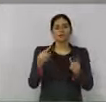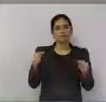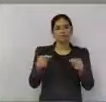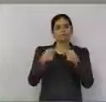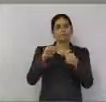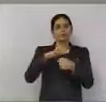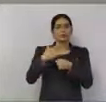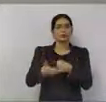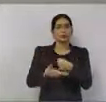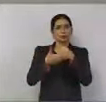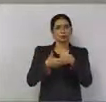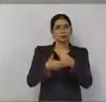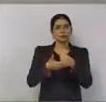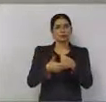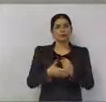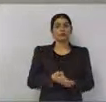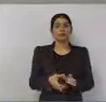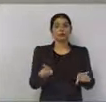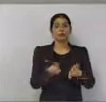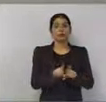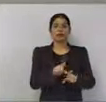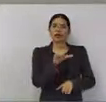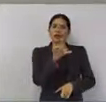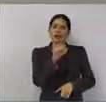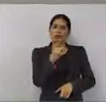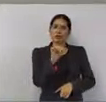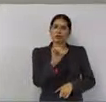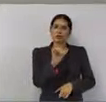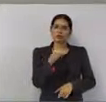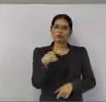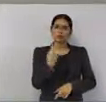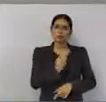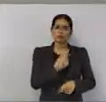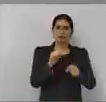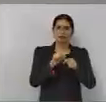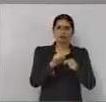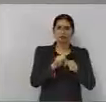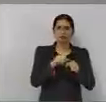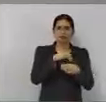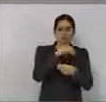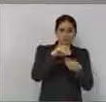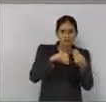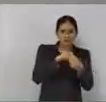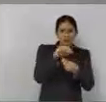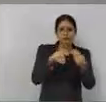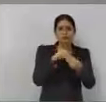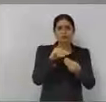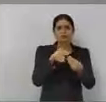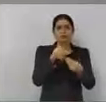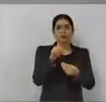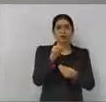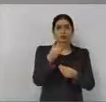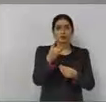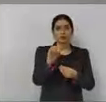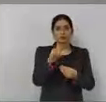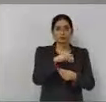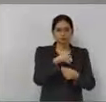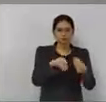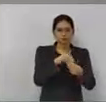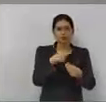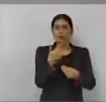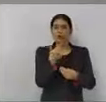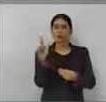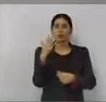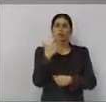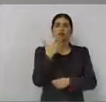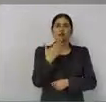lodo e enviar para um processo de blendagem, tá? Que seria fazer uma mistura desse lodo com algum outro tipo